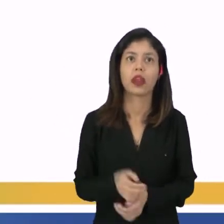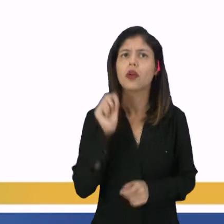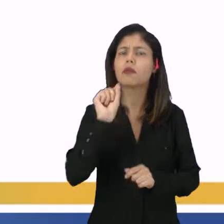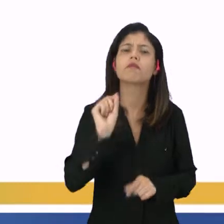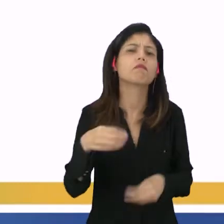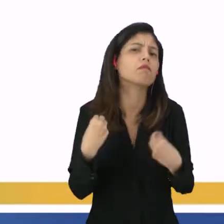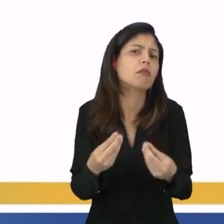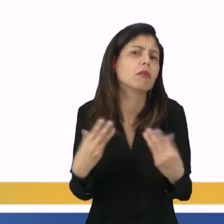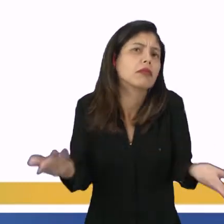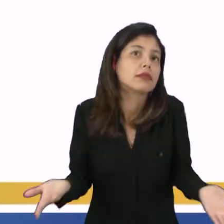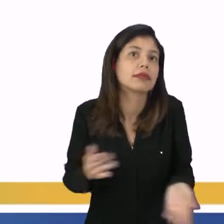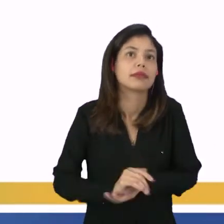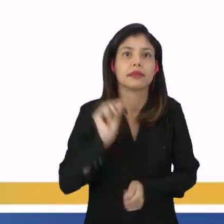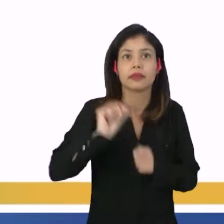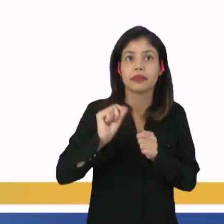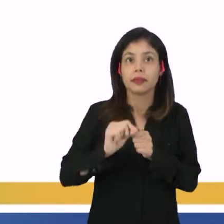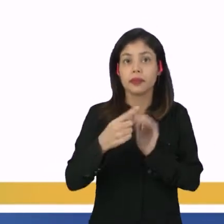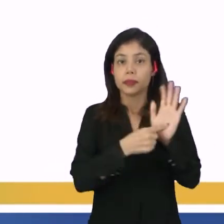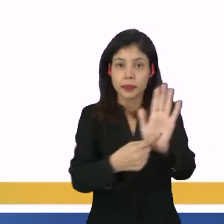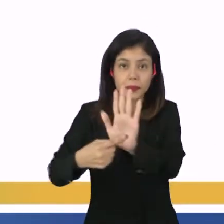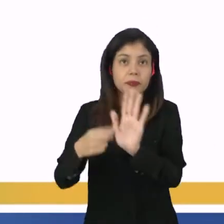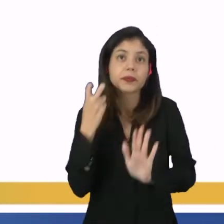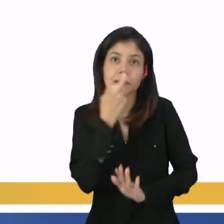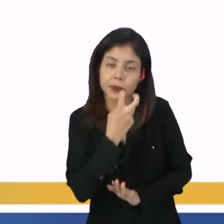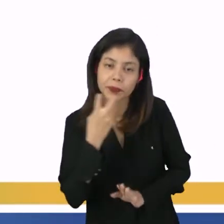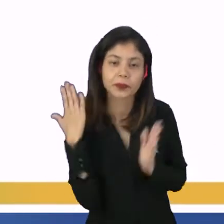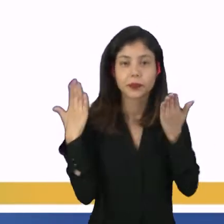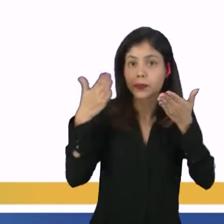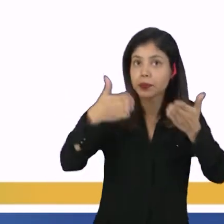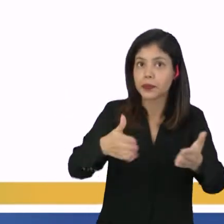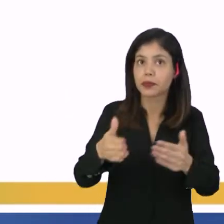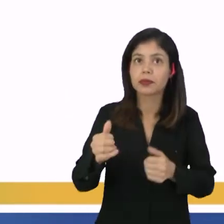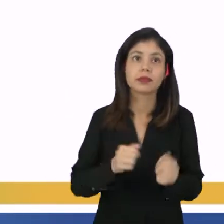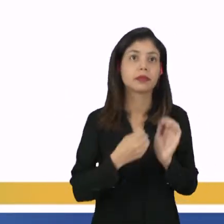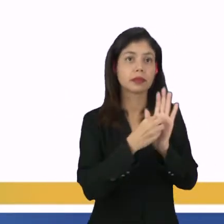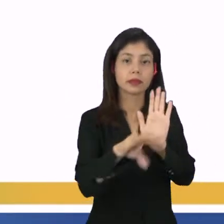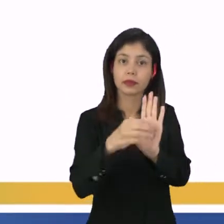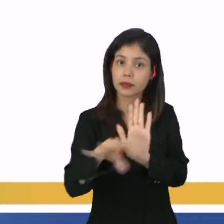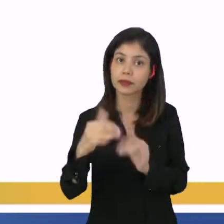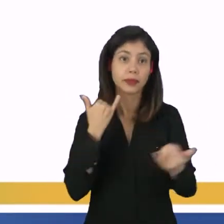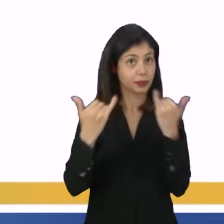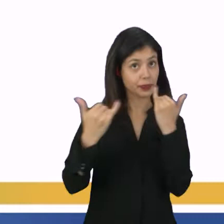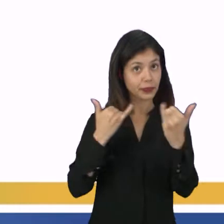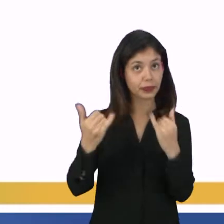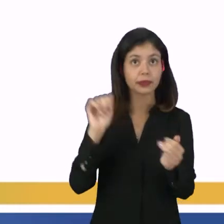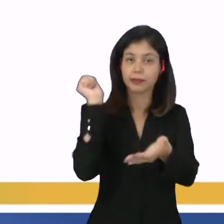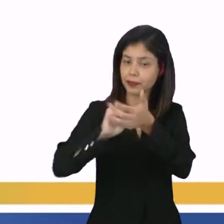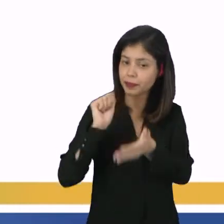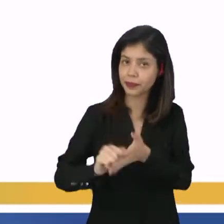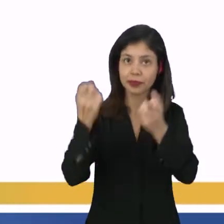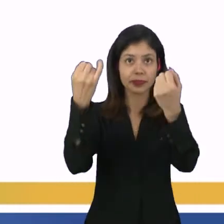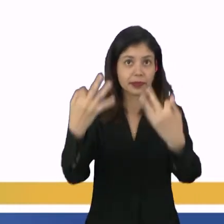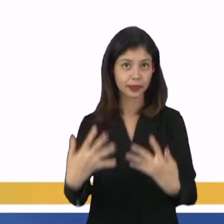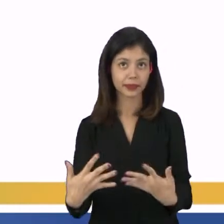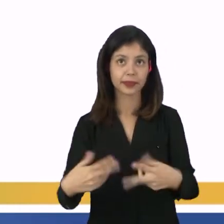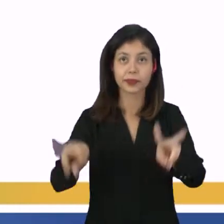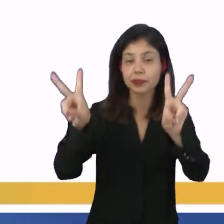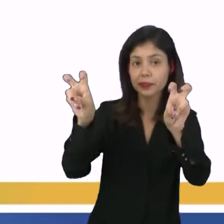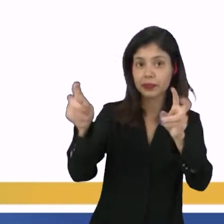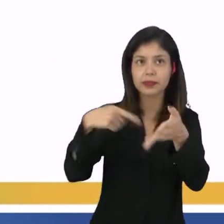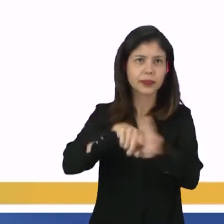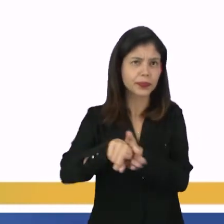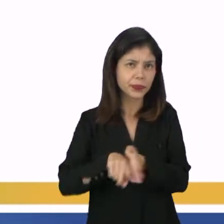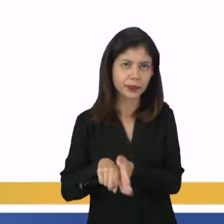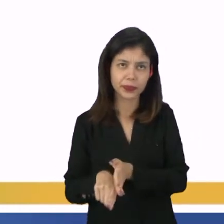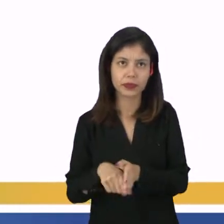apresentação oral? Fazemos uma apresentação oral com o objetivo de transmitir informações, descrever e explicar um tema